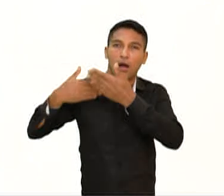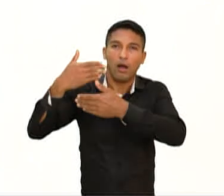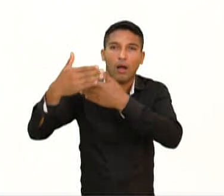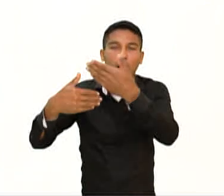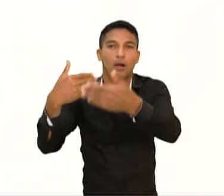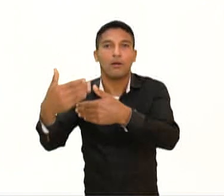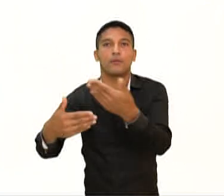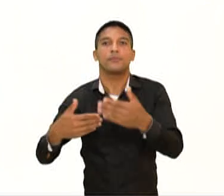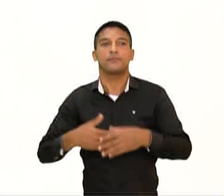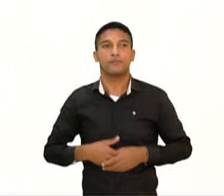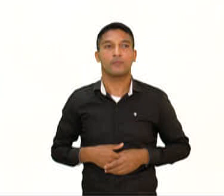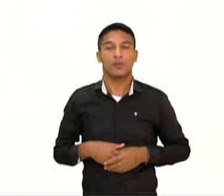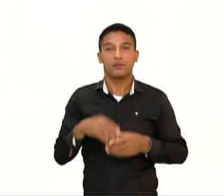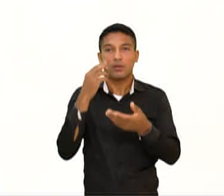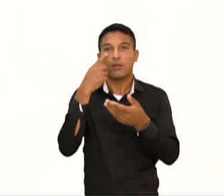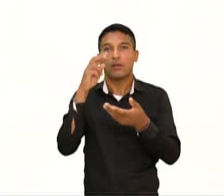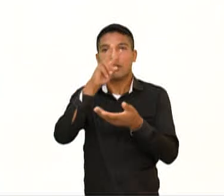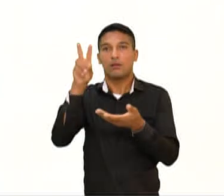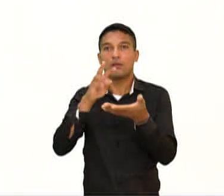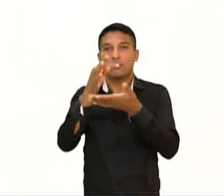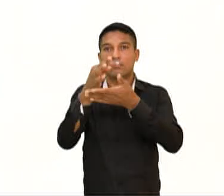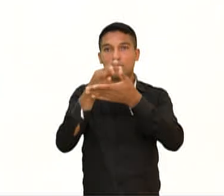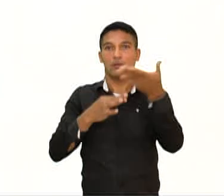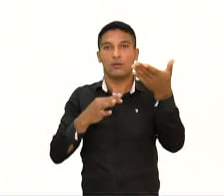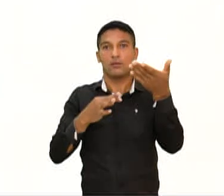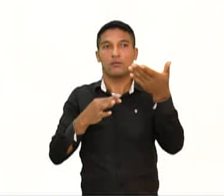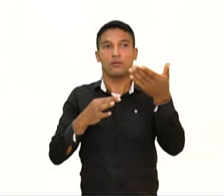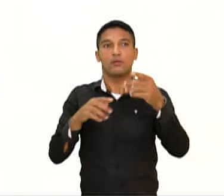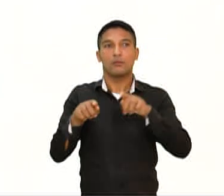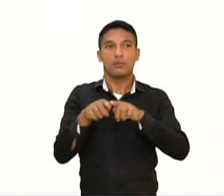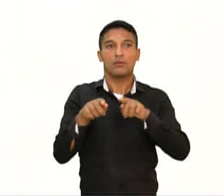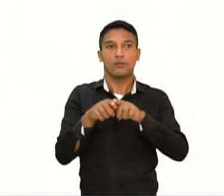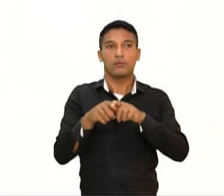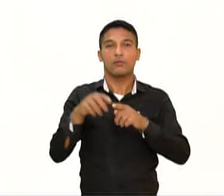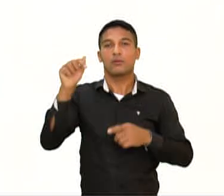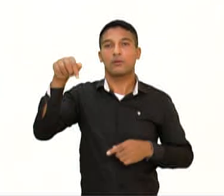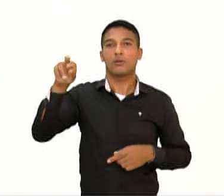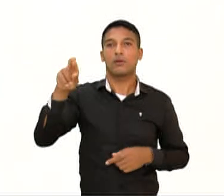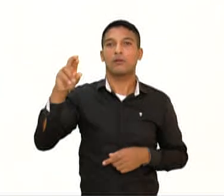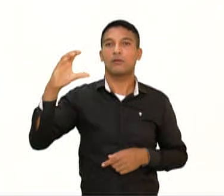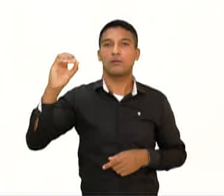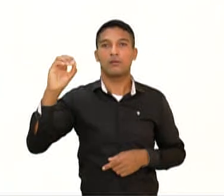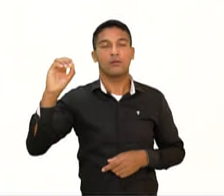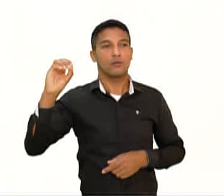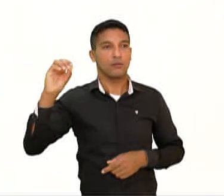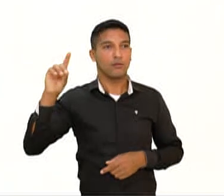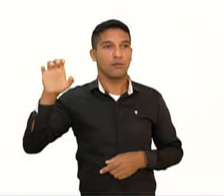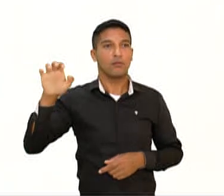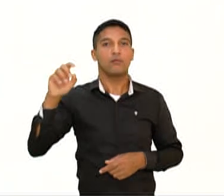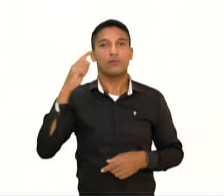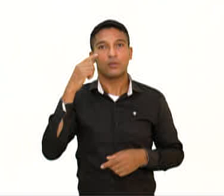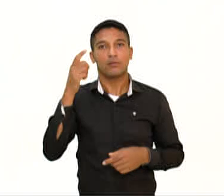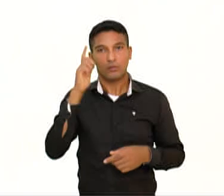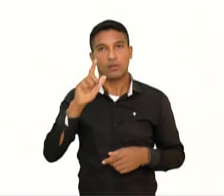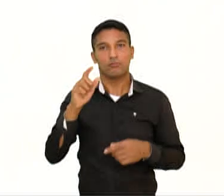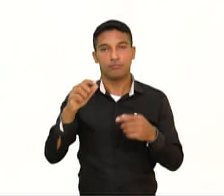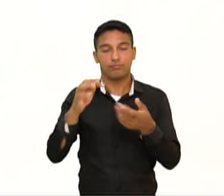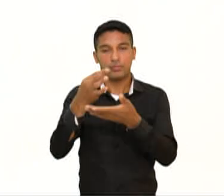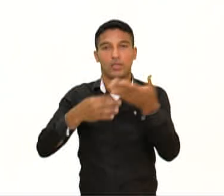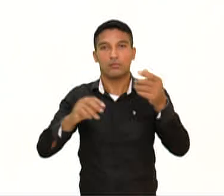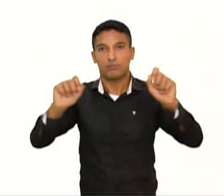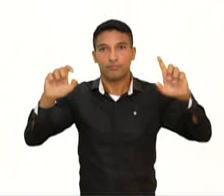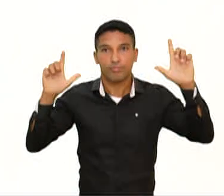na íntegra, eu deixo aqui o QR Code para você poder acessar. Belezinha? Então agora a gente vai falar um pouquinho sobre os